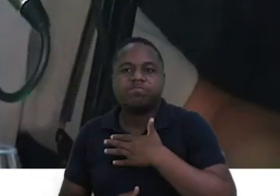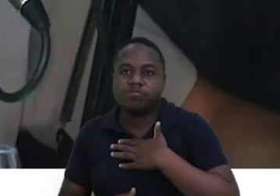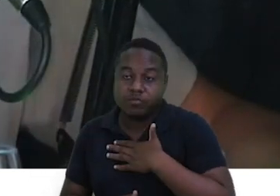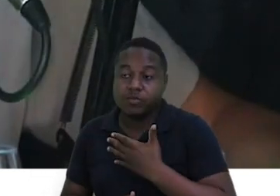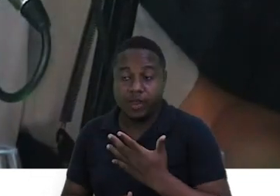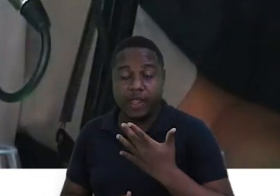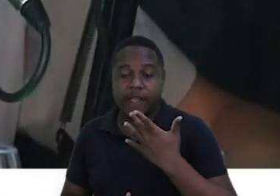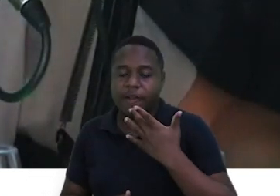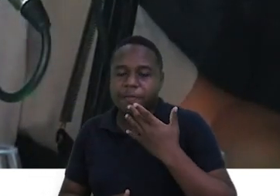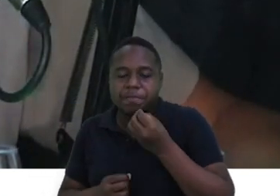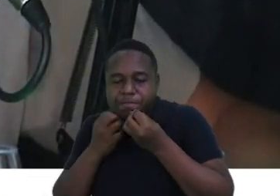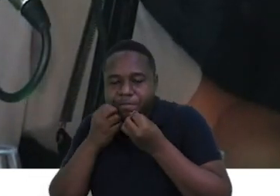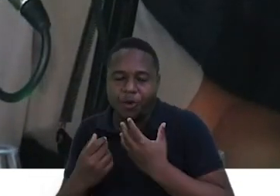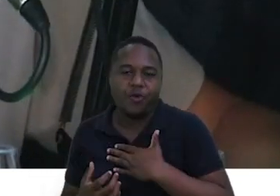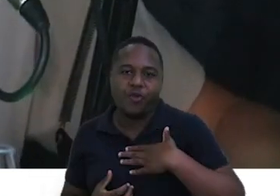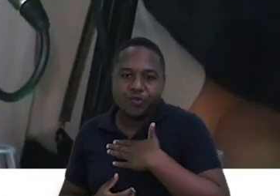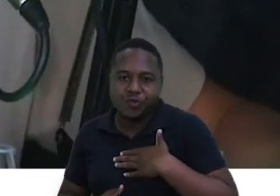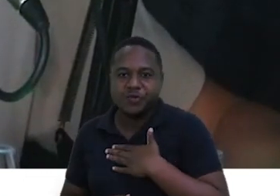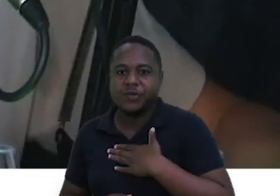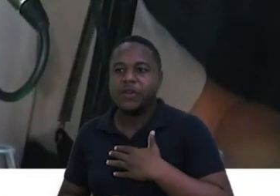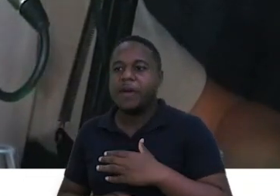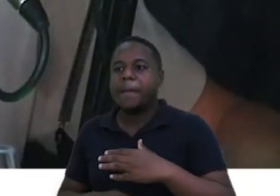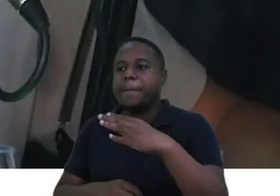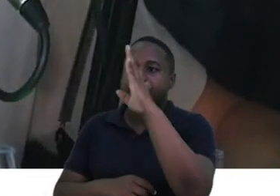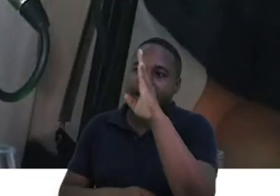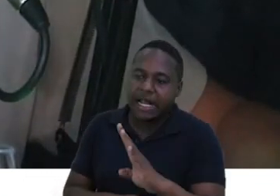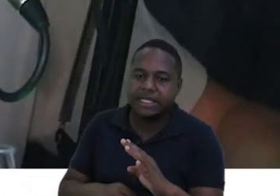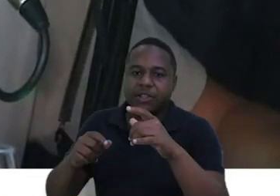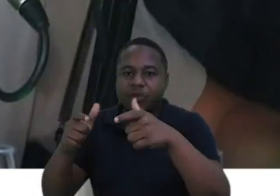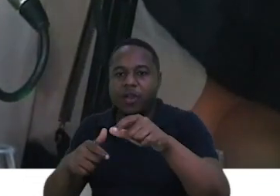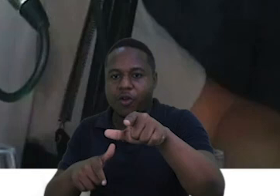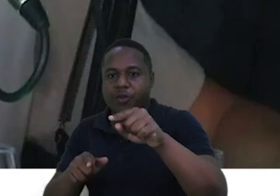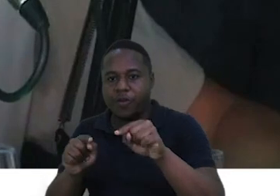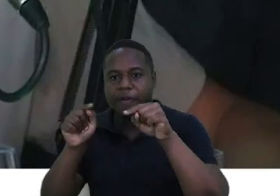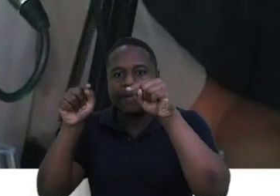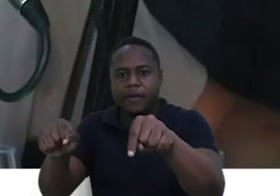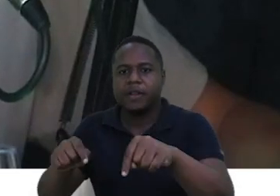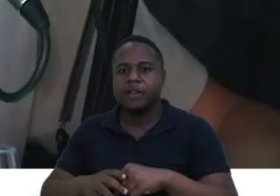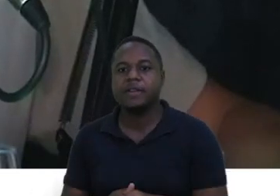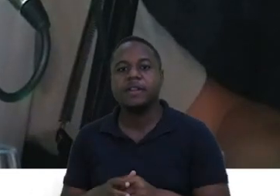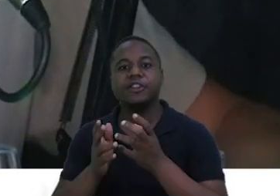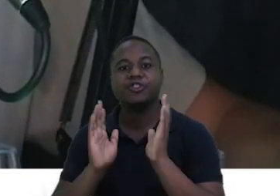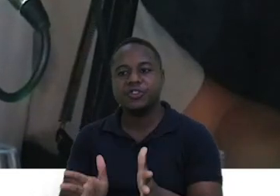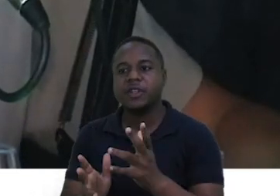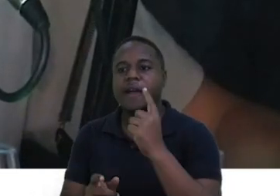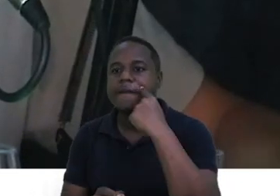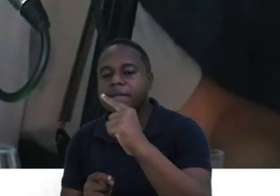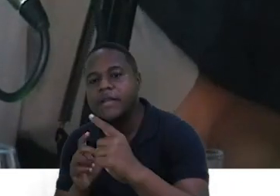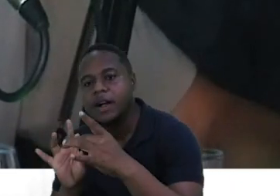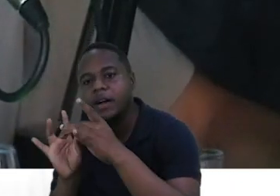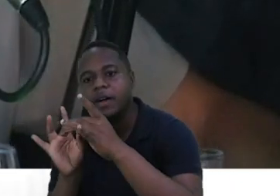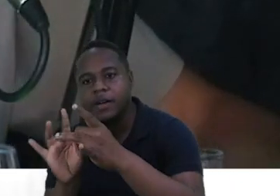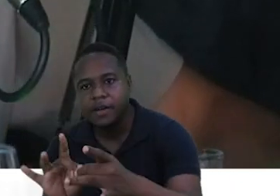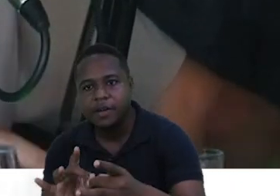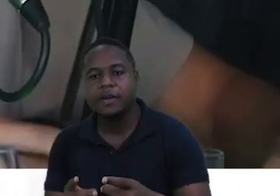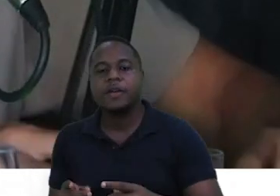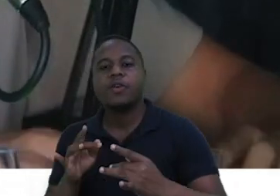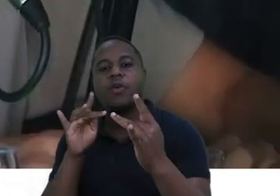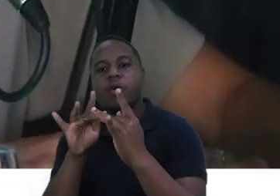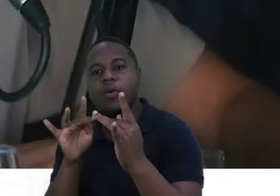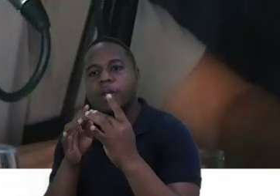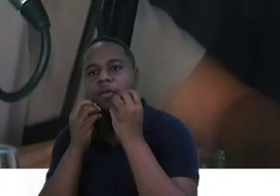Brasil. A gente chega de outro lugar, né? As pessoas às vezes já acompanham o trabalho, e aí poder ter esse